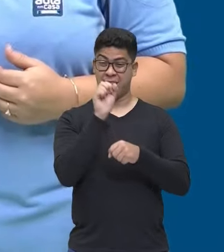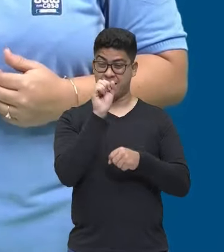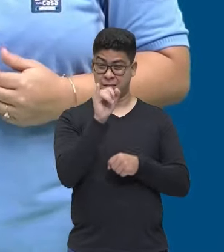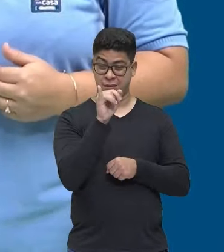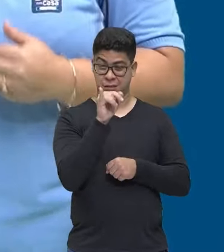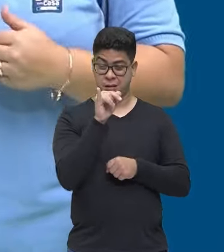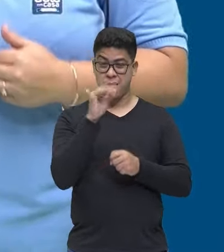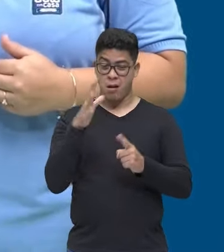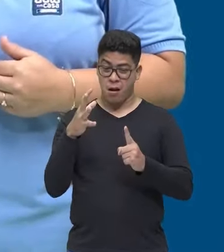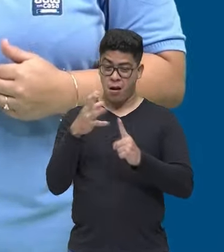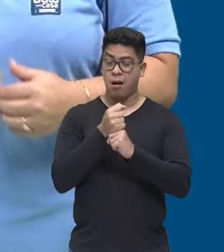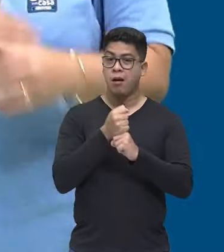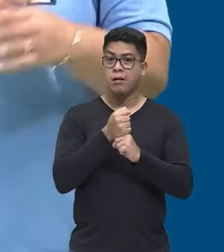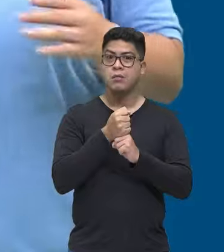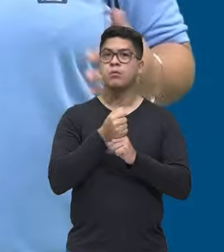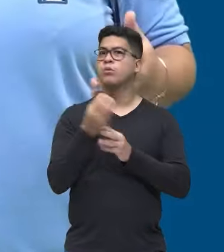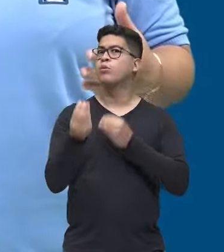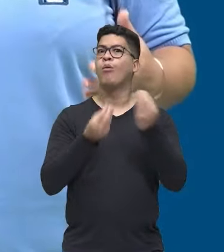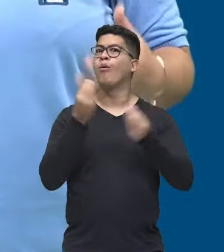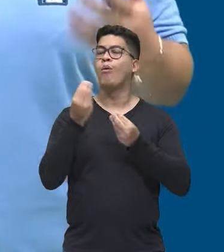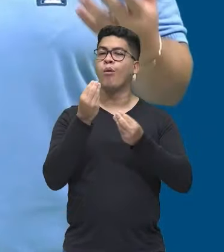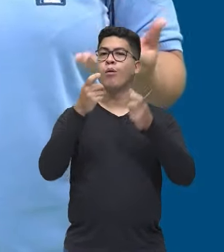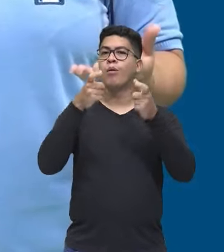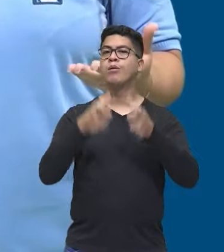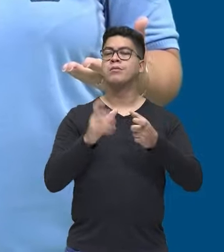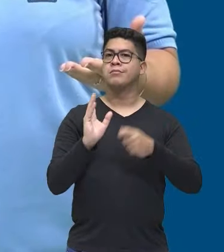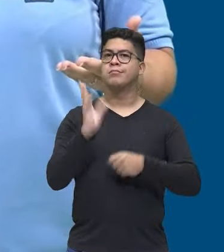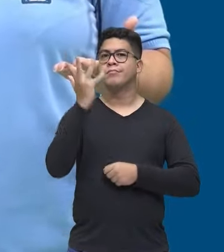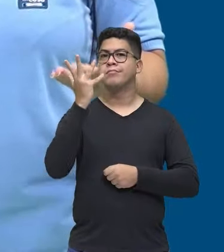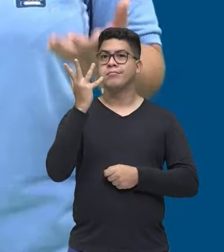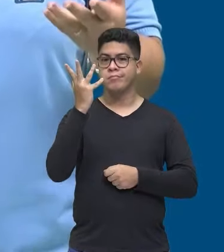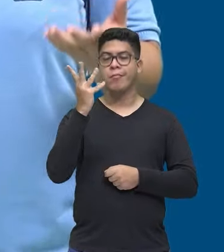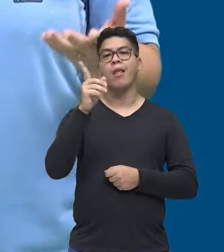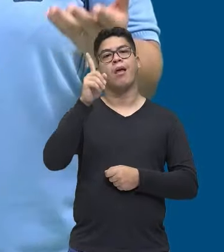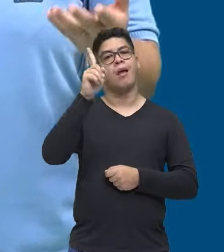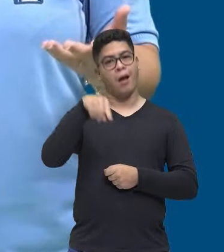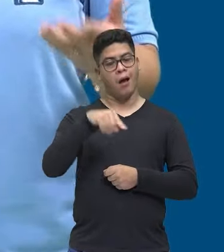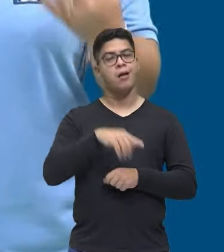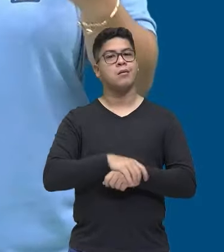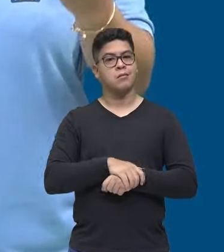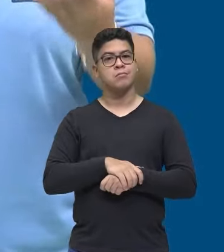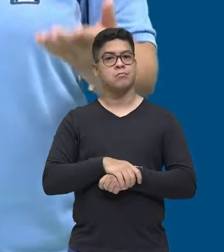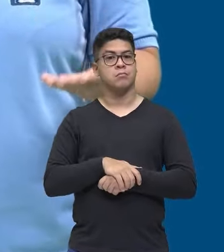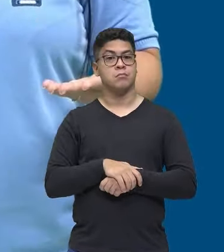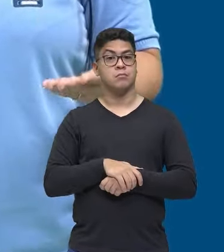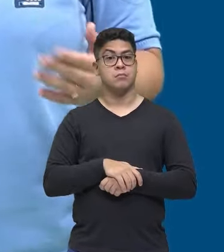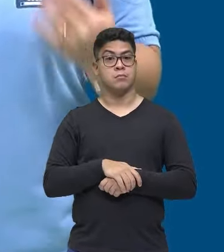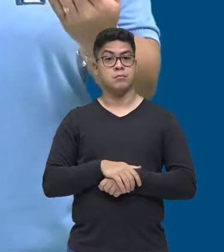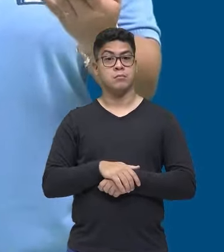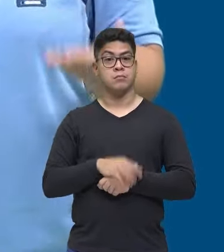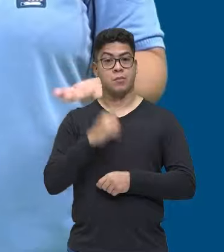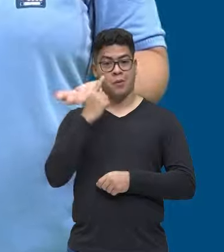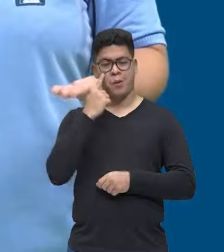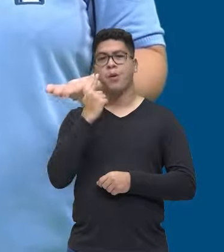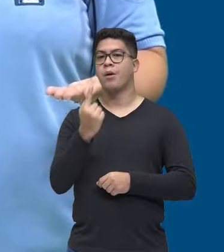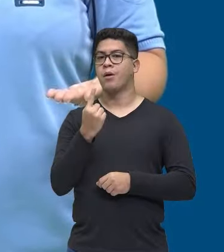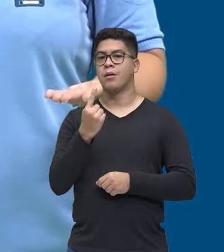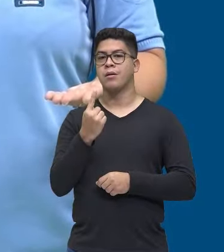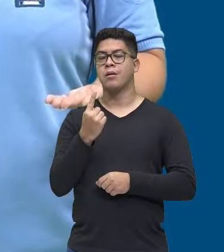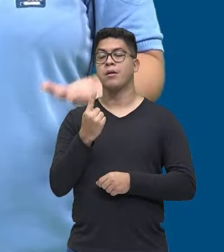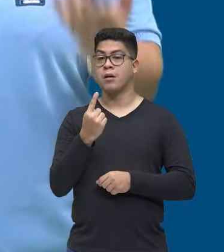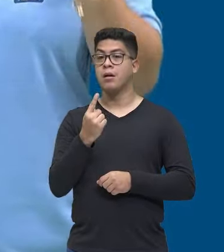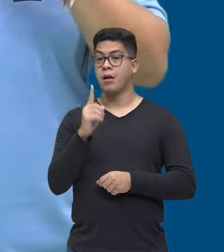no meu rei, o que acontece? O jogo acaba, porque o objetivo é esse, dar checkmate no seu adversário, no rei